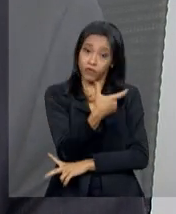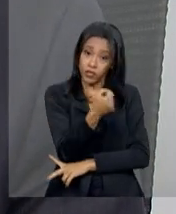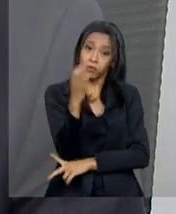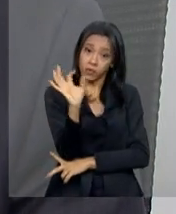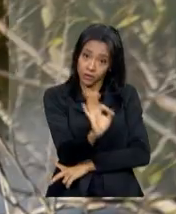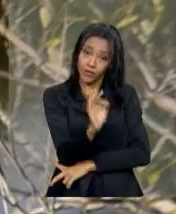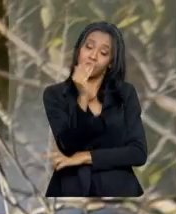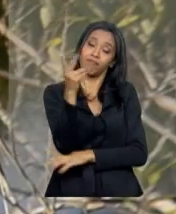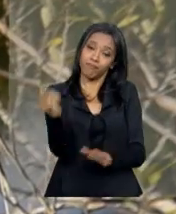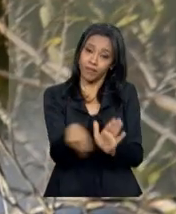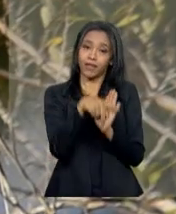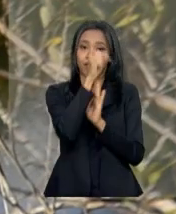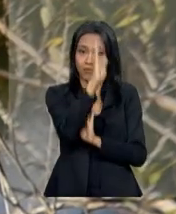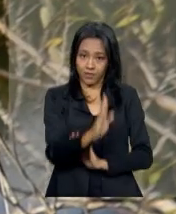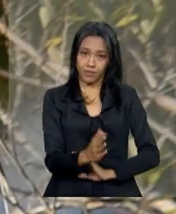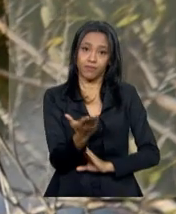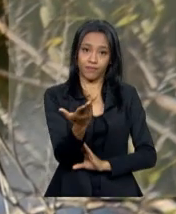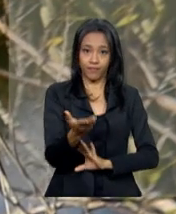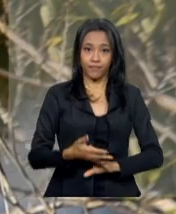nacional